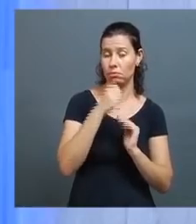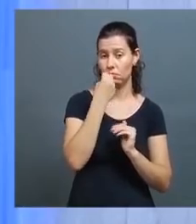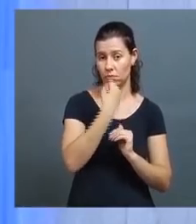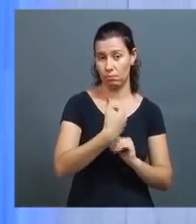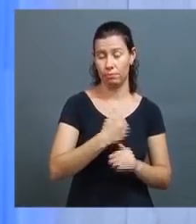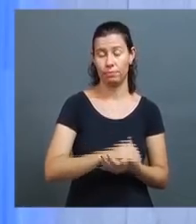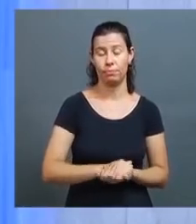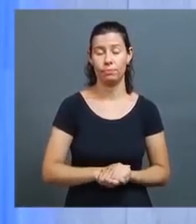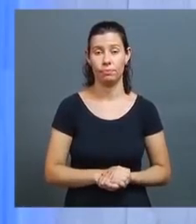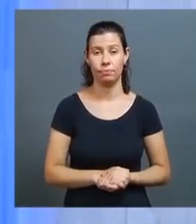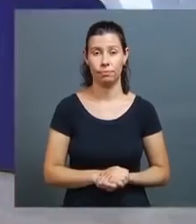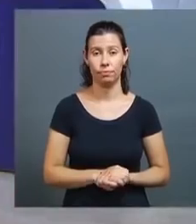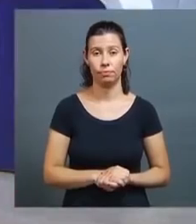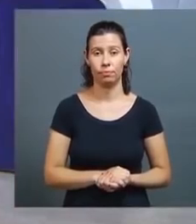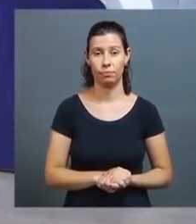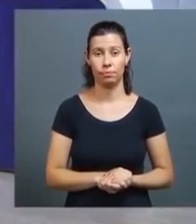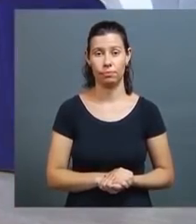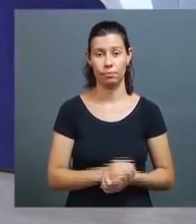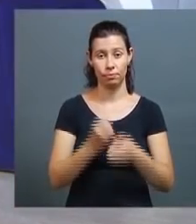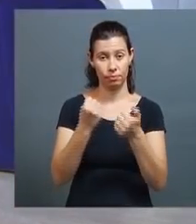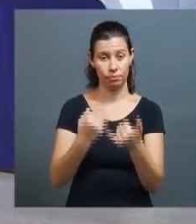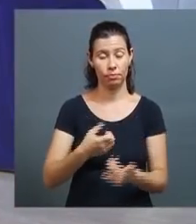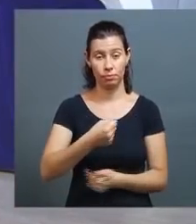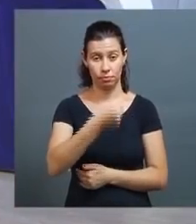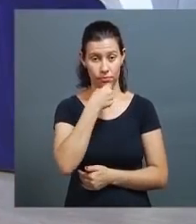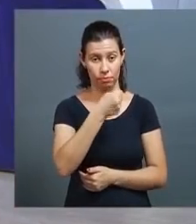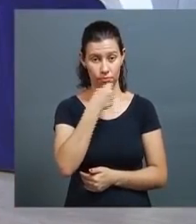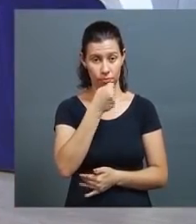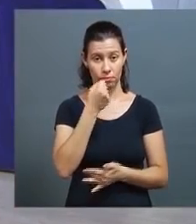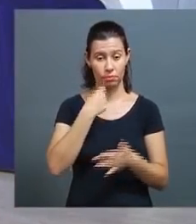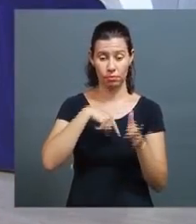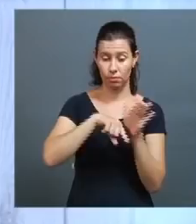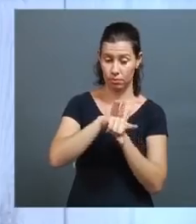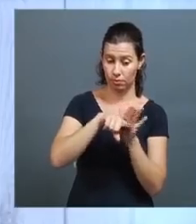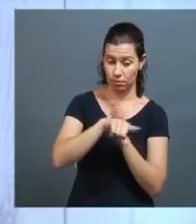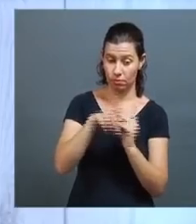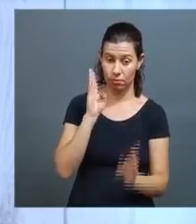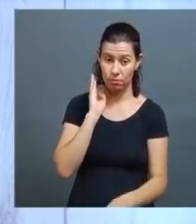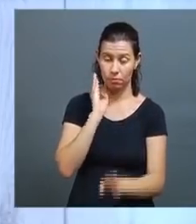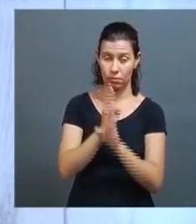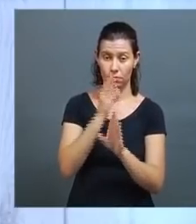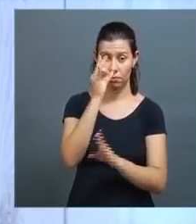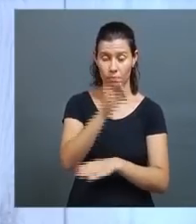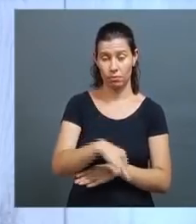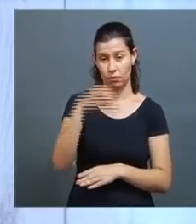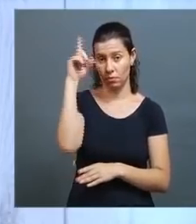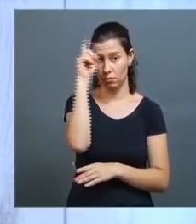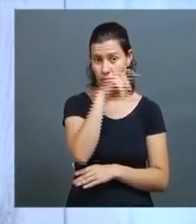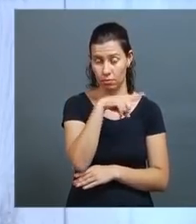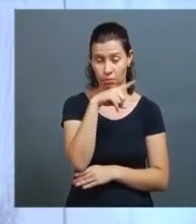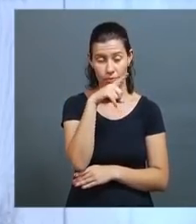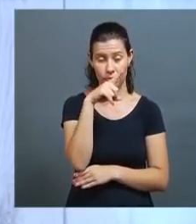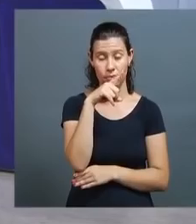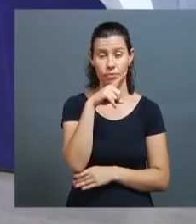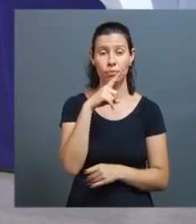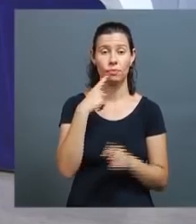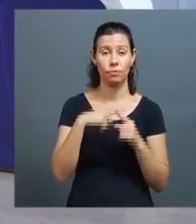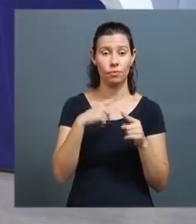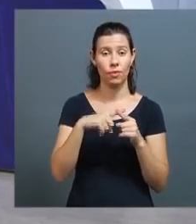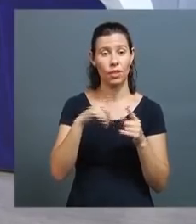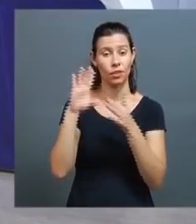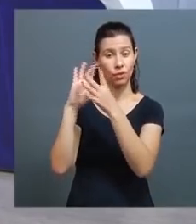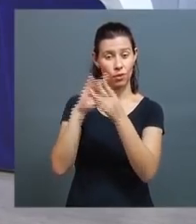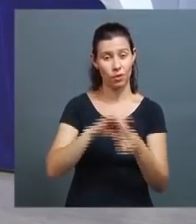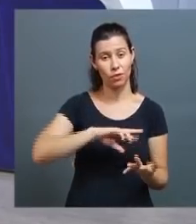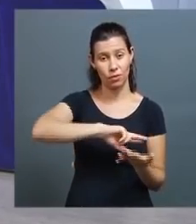né? E como foi falado na reportagem, o diagnóstico nem sempre é fácil justamente por esse contexto todo que precisa ser analisado, né? Justamente. E